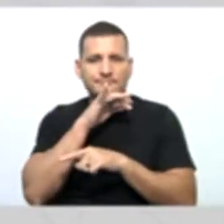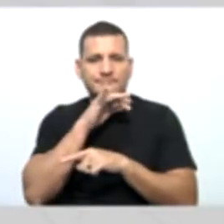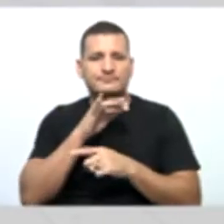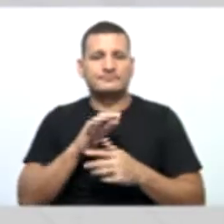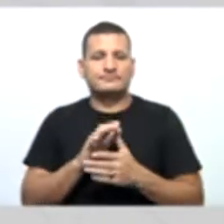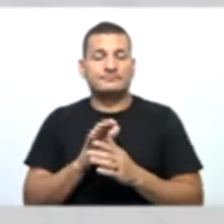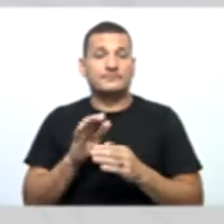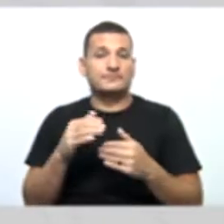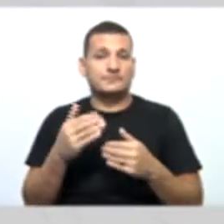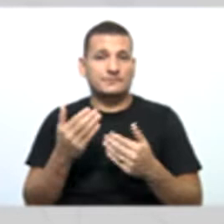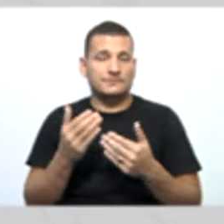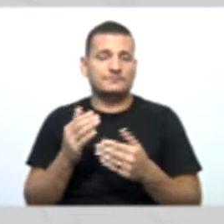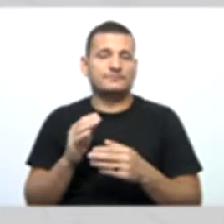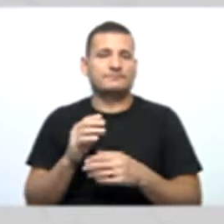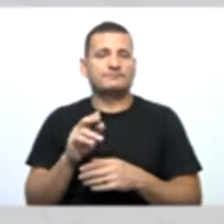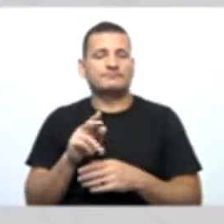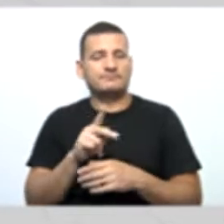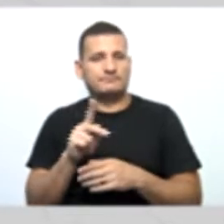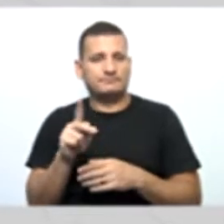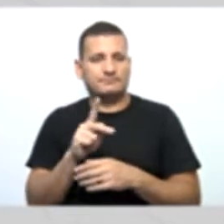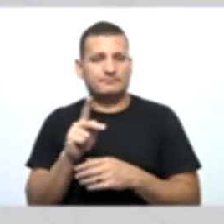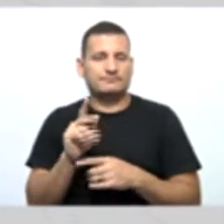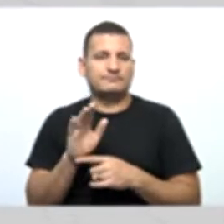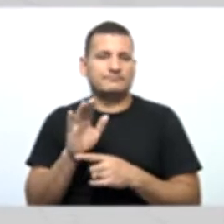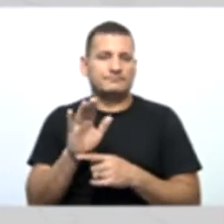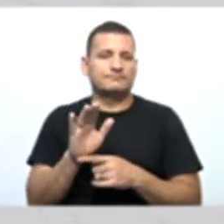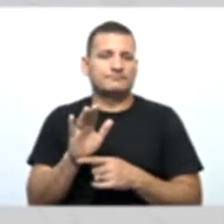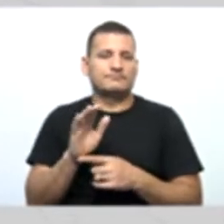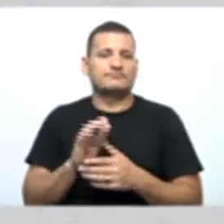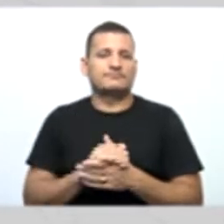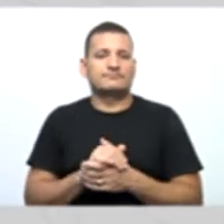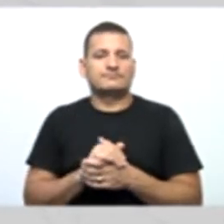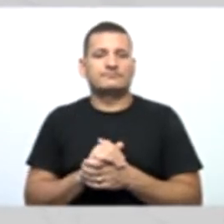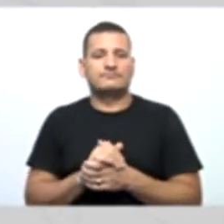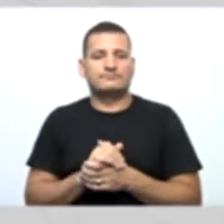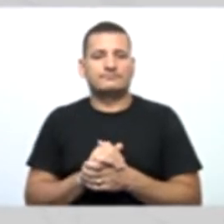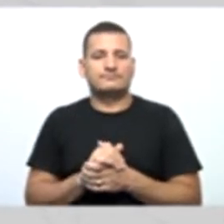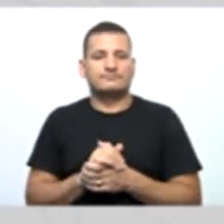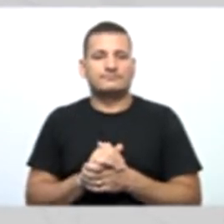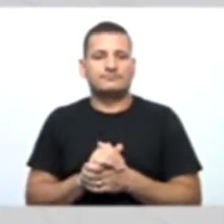apresentar aqui os professores, certo? A disciplina é essa, ó.